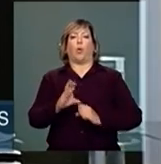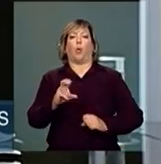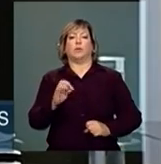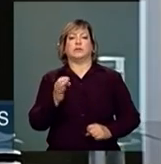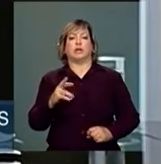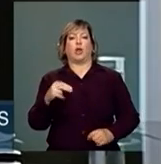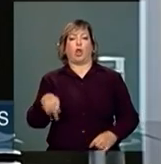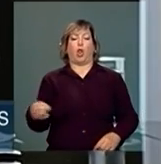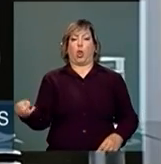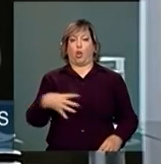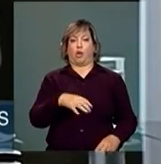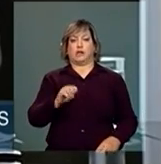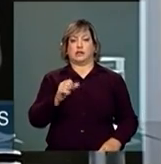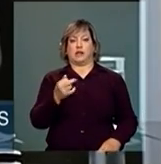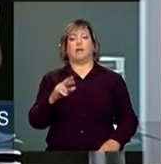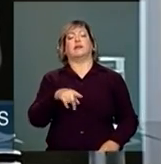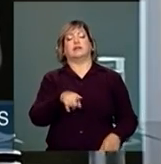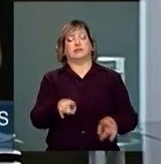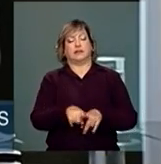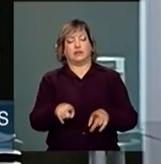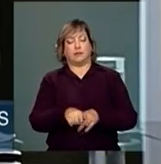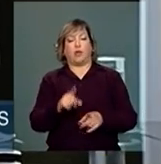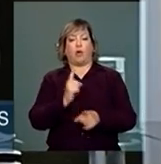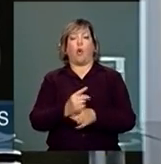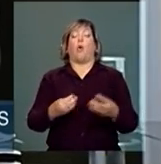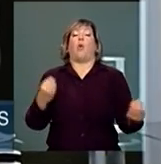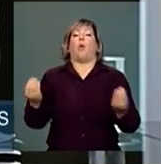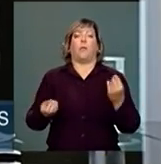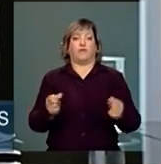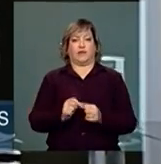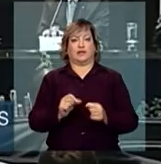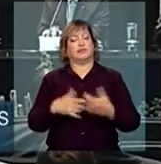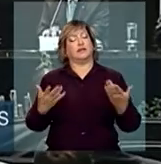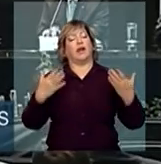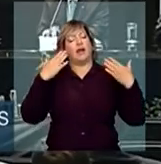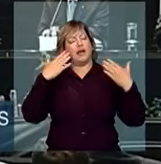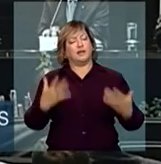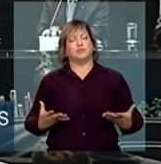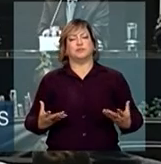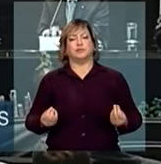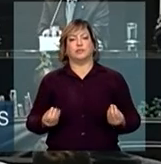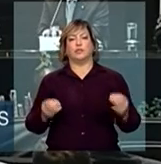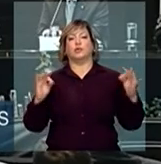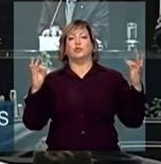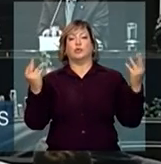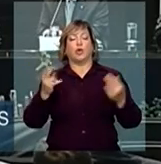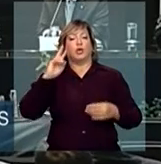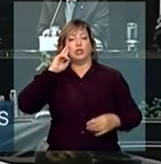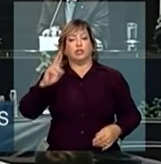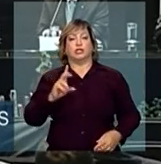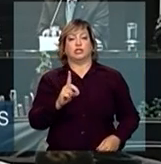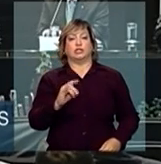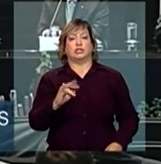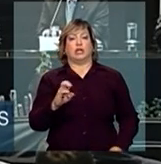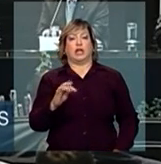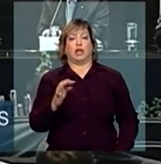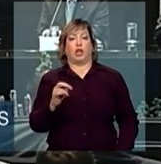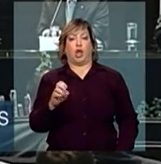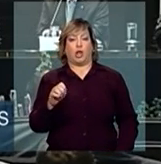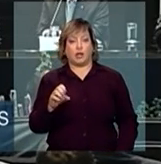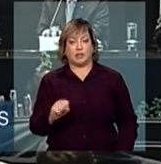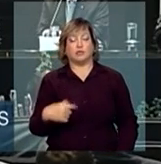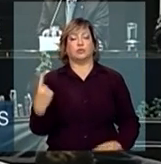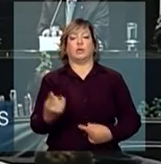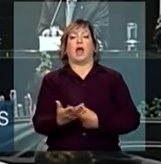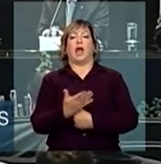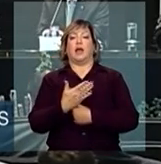ele também encontrará como fazê-lo. Então, agradecemos imensamente a todas as diretorias que nos